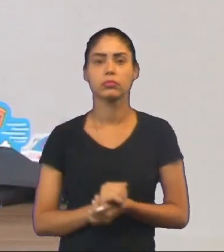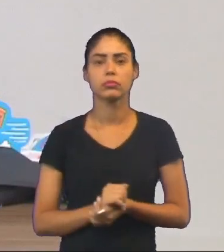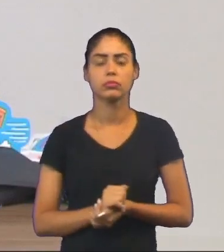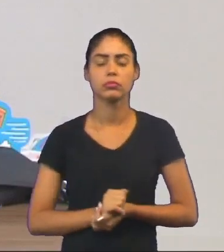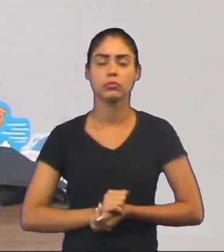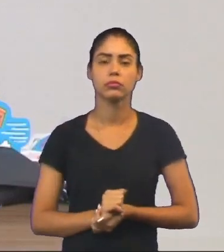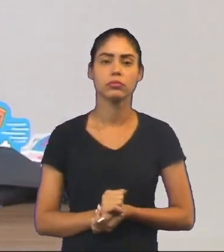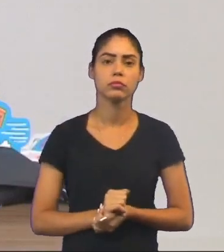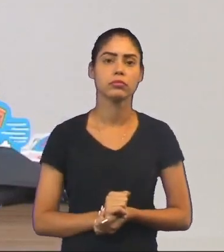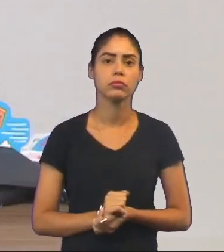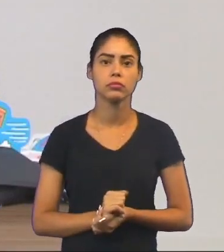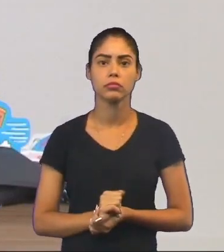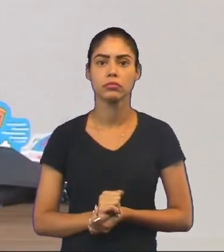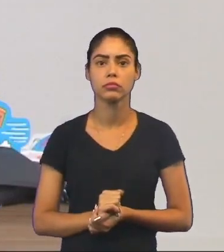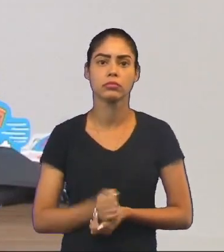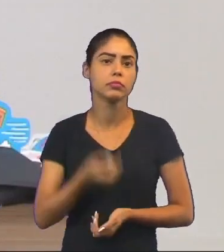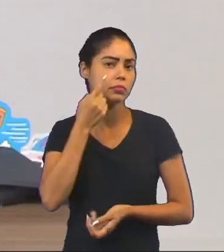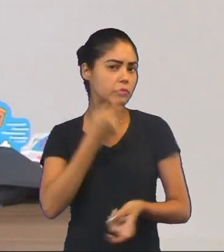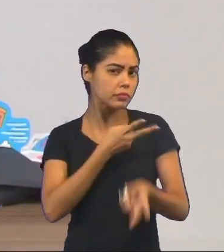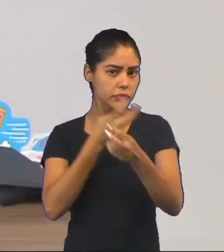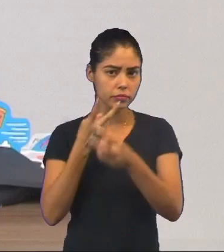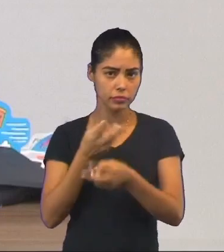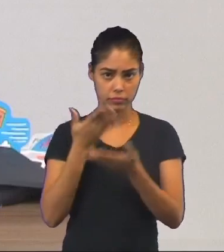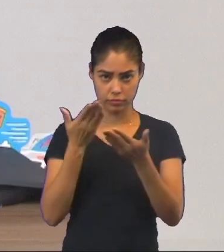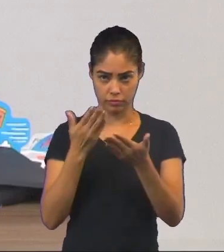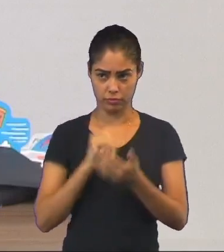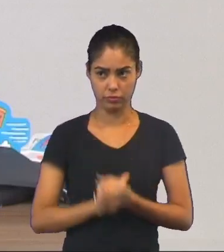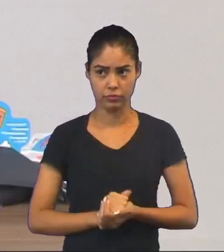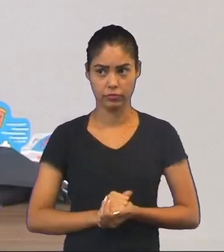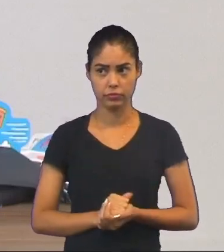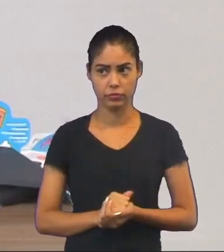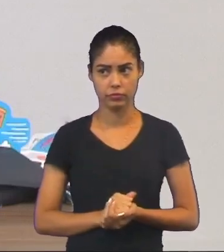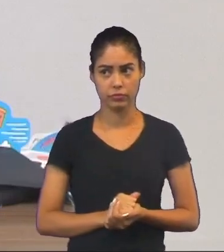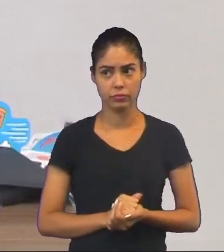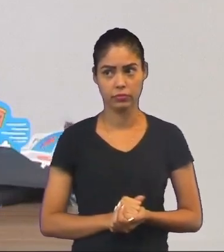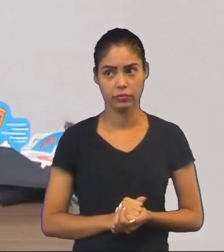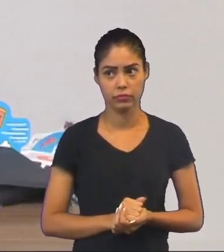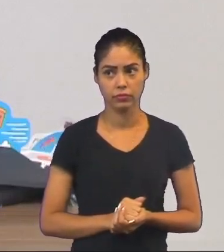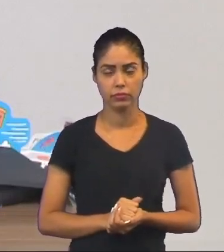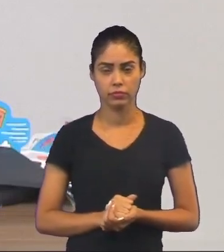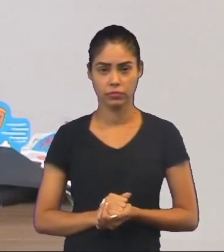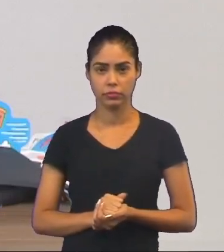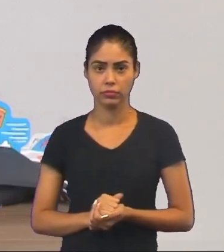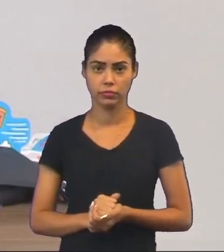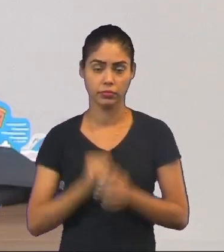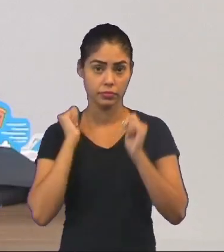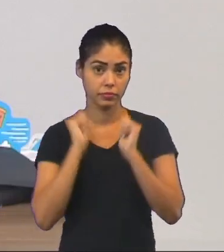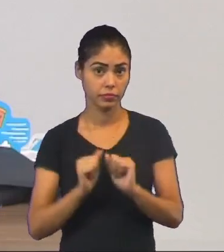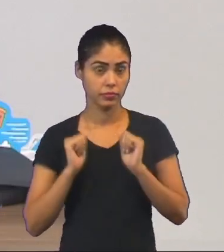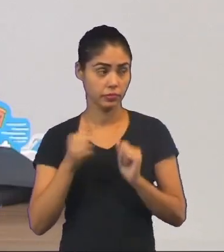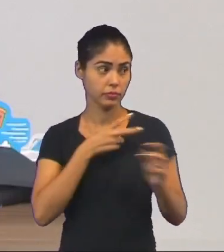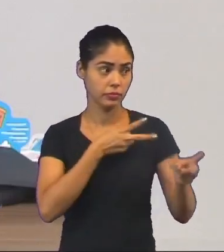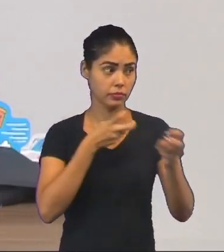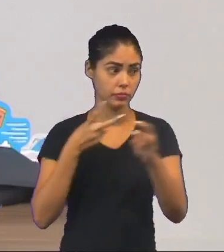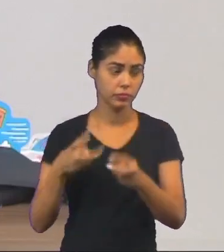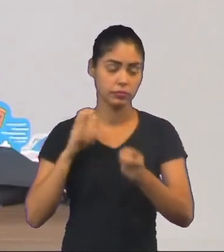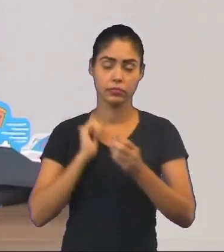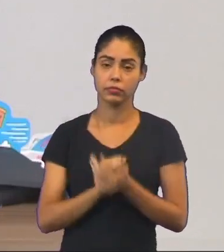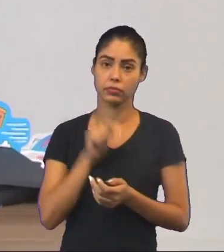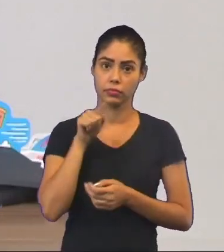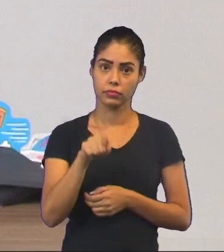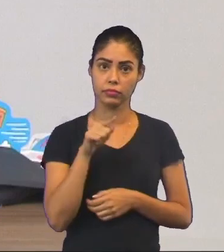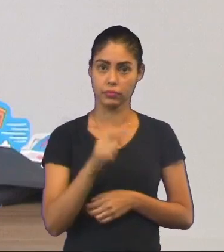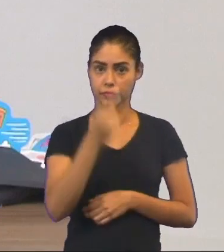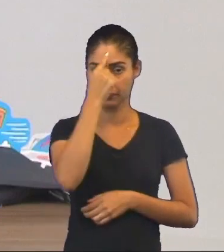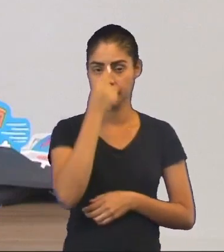mesmo? Vamos observar aqui, tem uma imagem. Nós podemos observar aqui